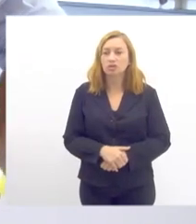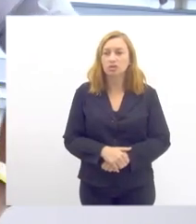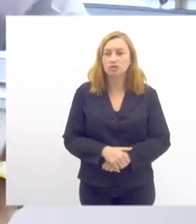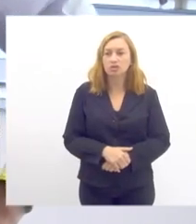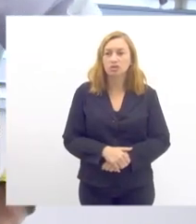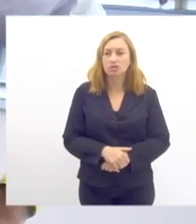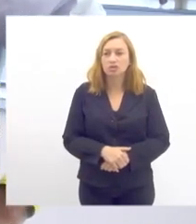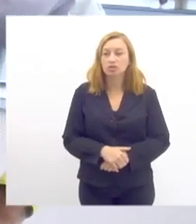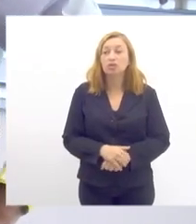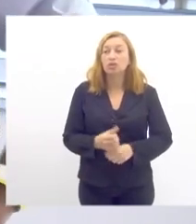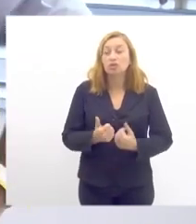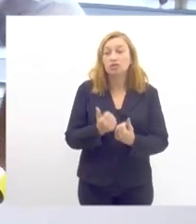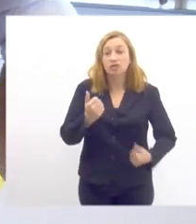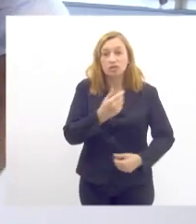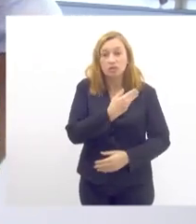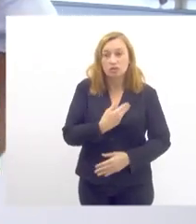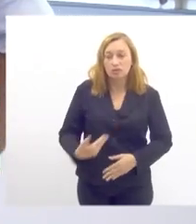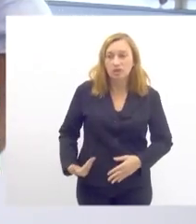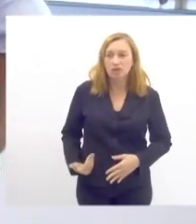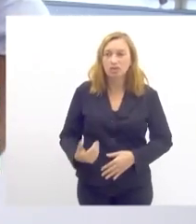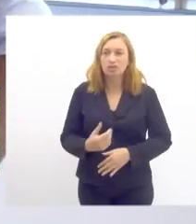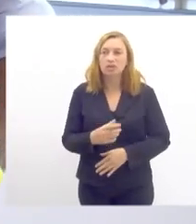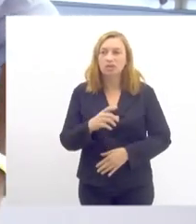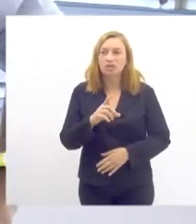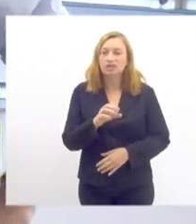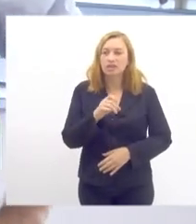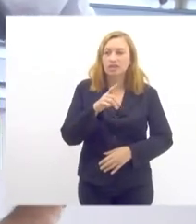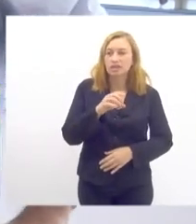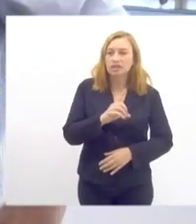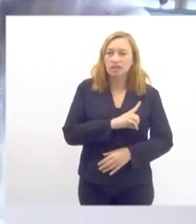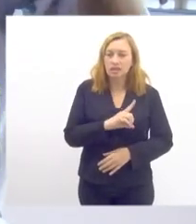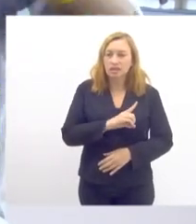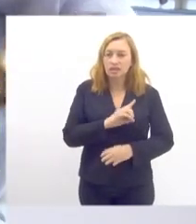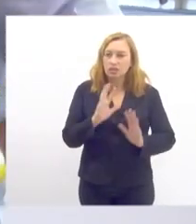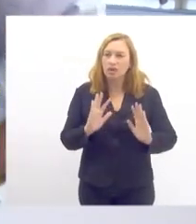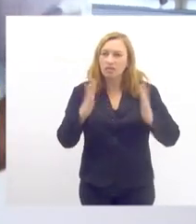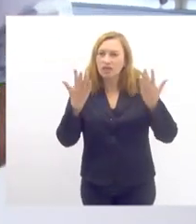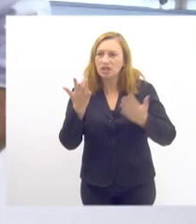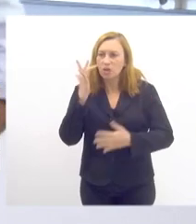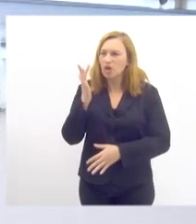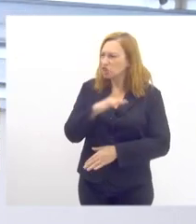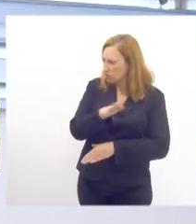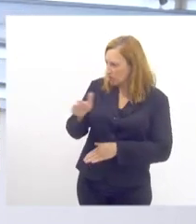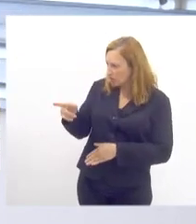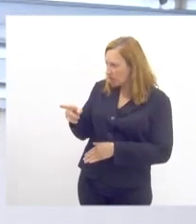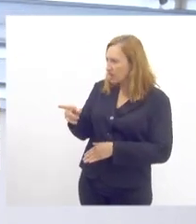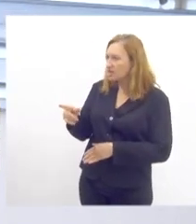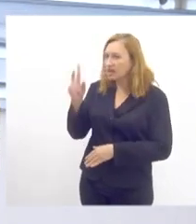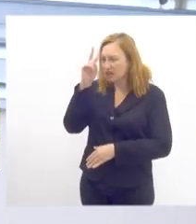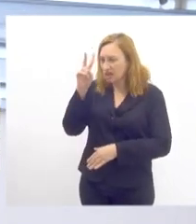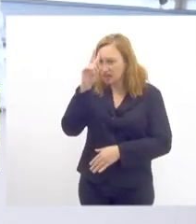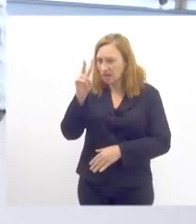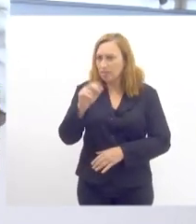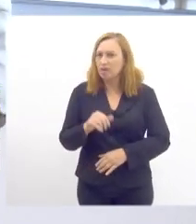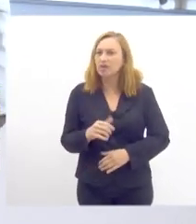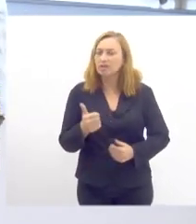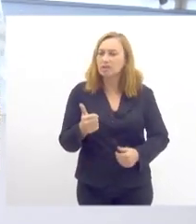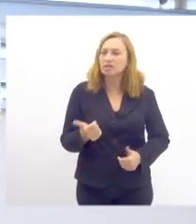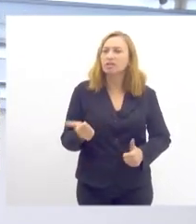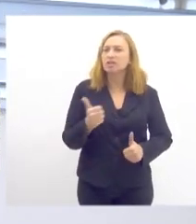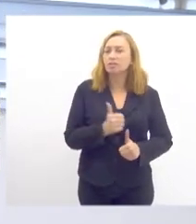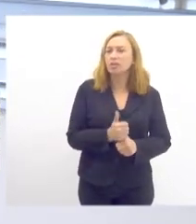na condição de vice-governador, na sede do Detran, num evento, acho que todos lembram, ele esteve presente na posse